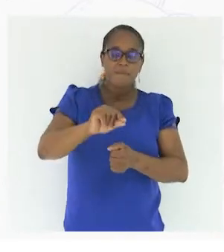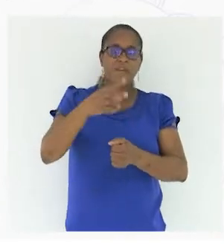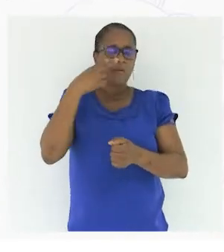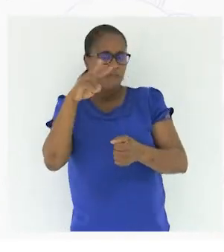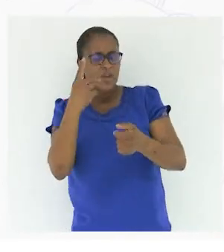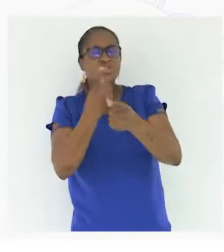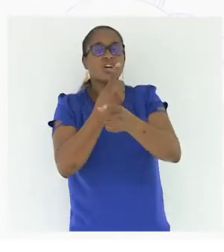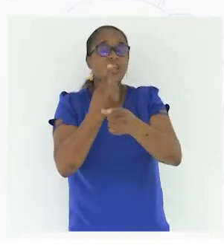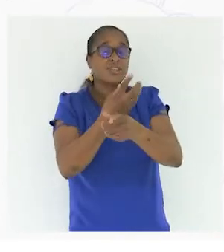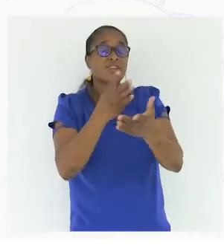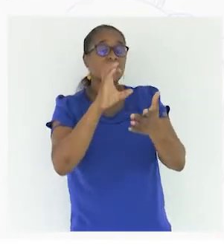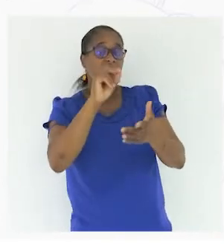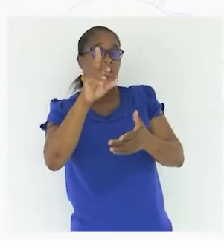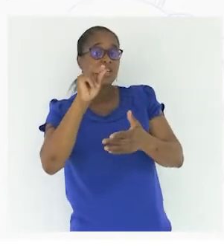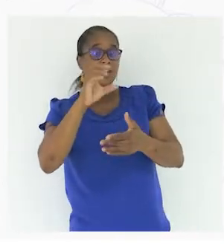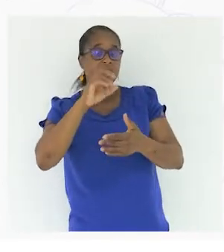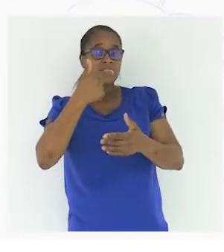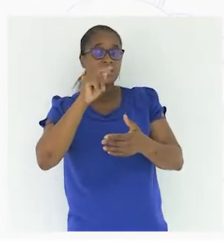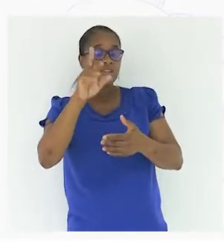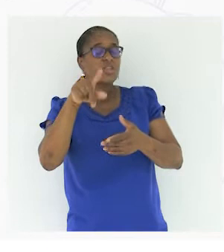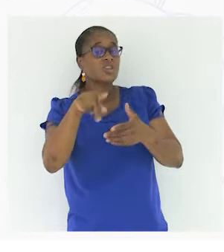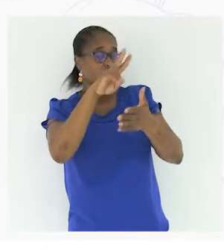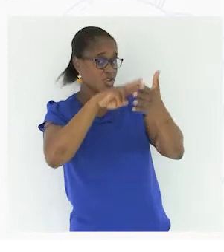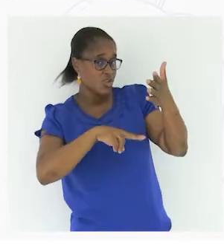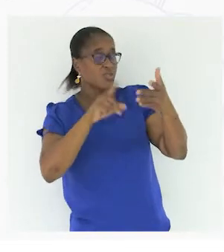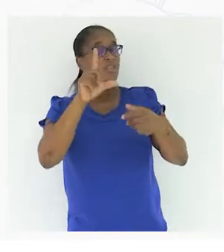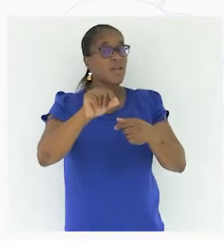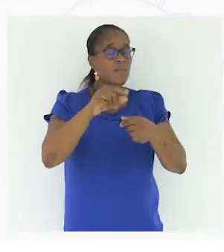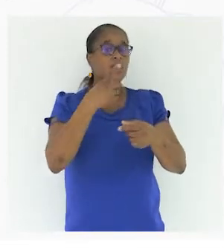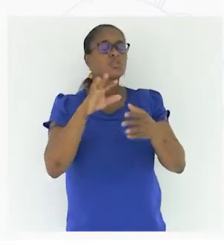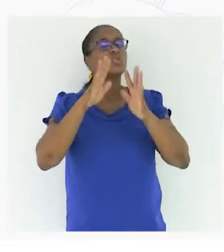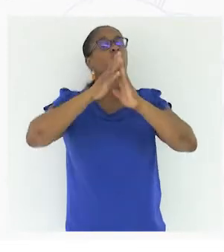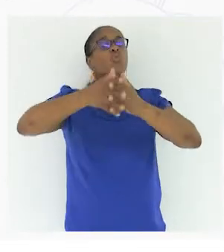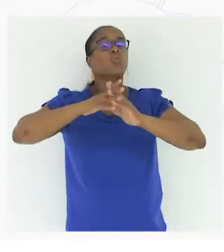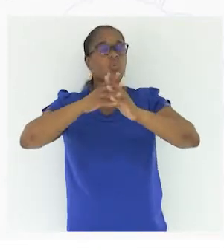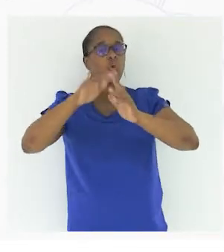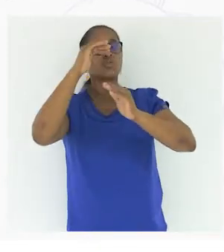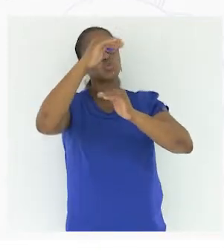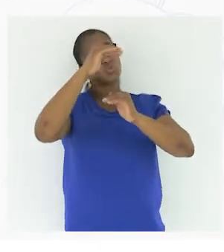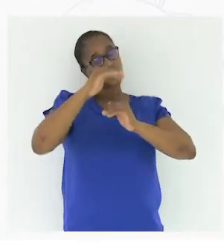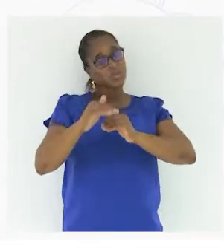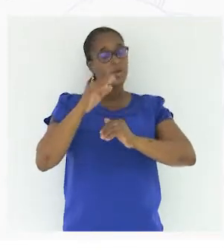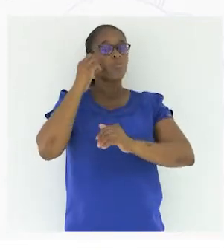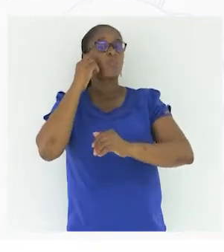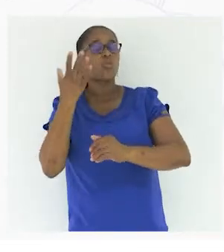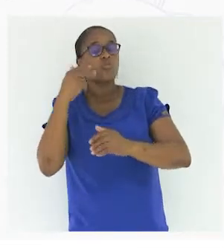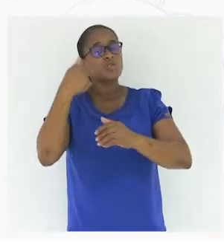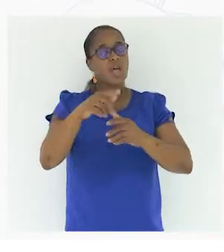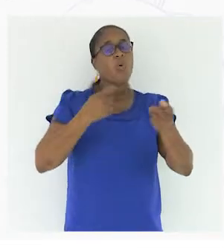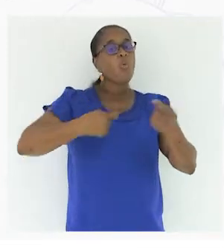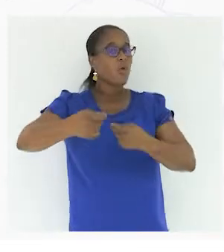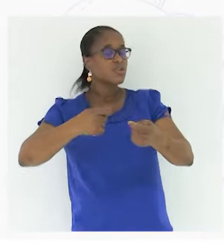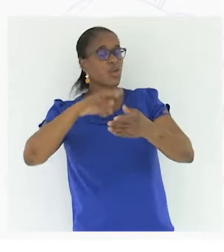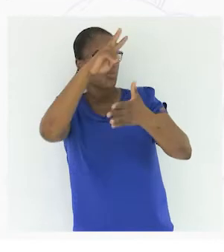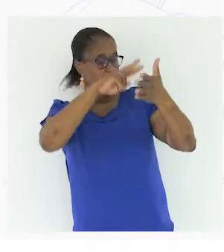as características desse tipo de texto e ainda a estrutura, ou seja, como vem organizado